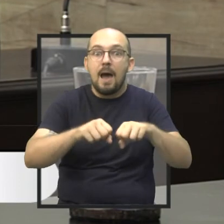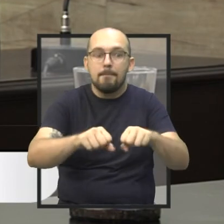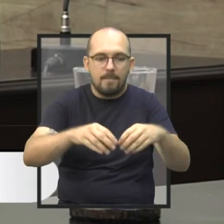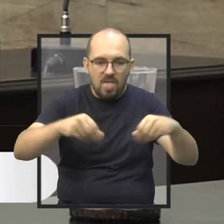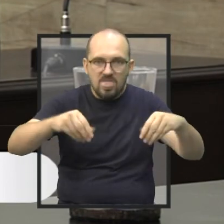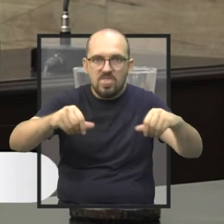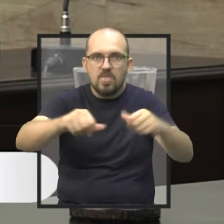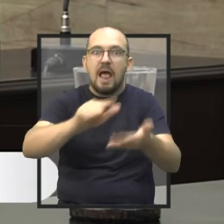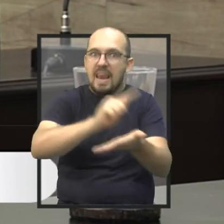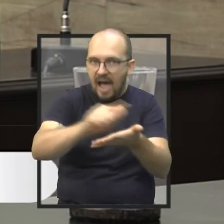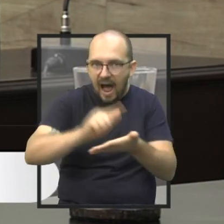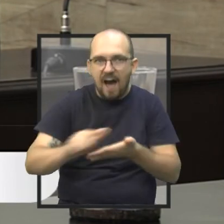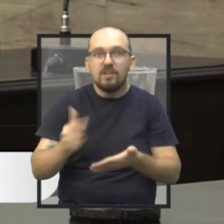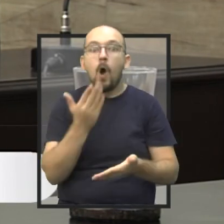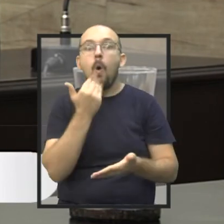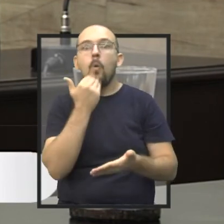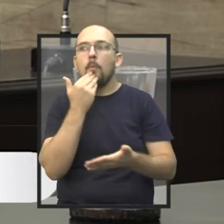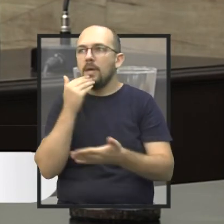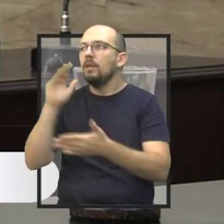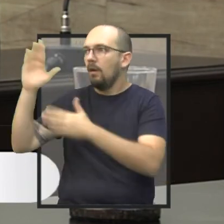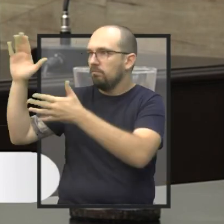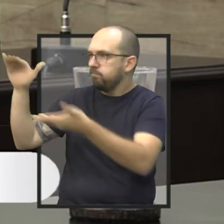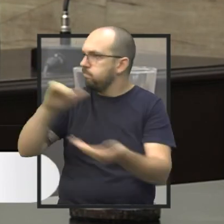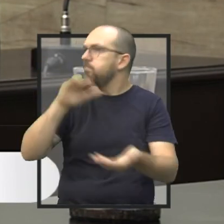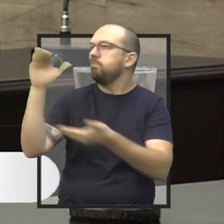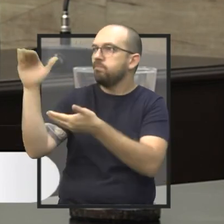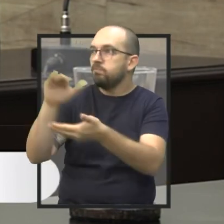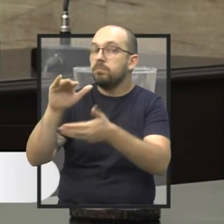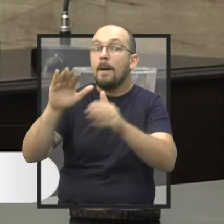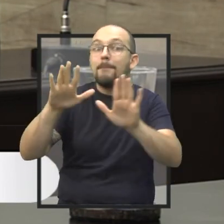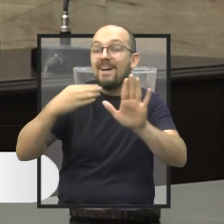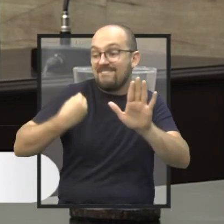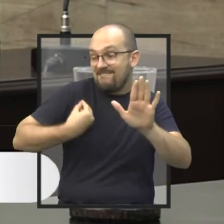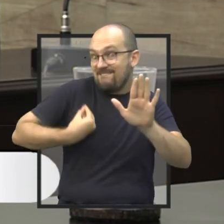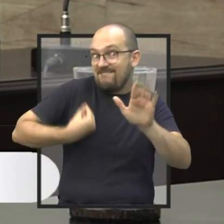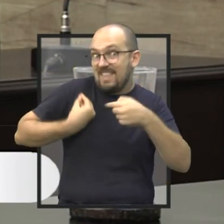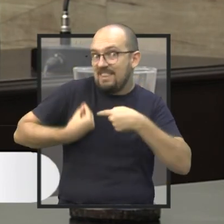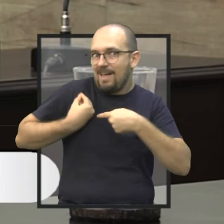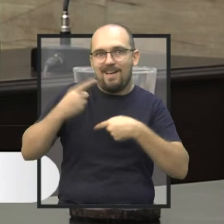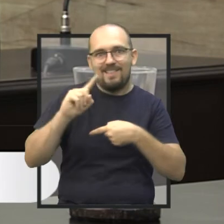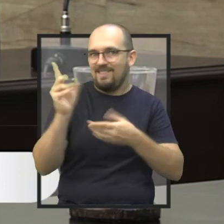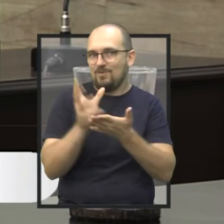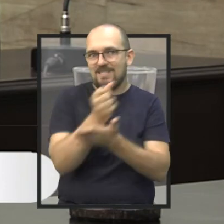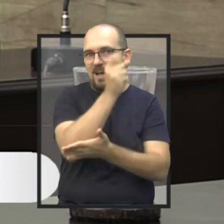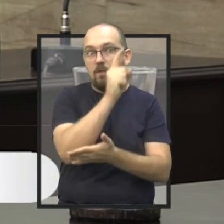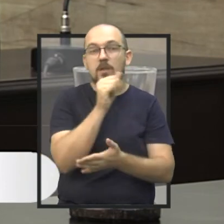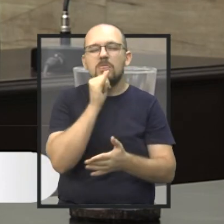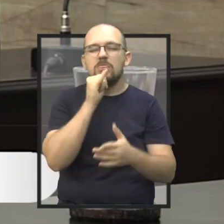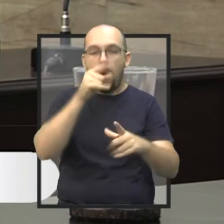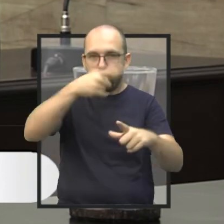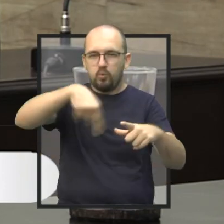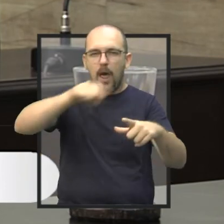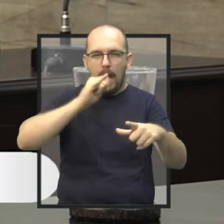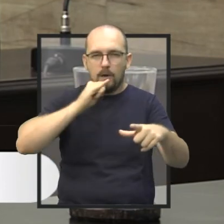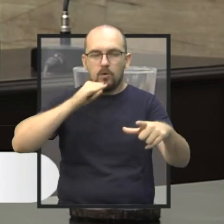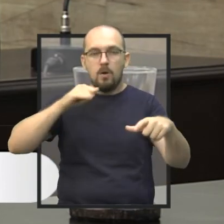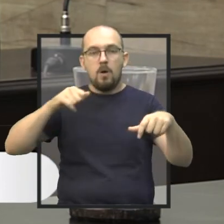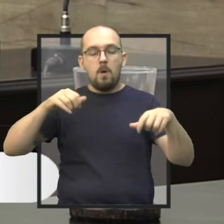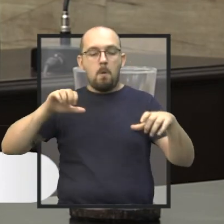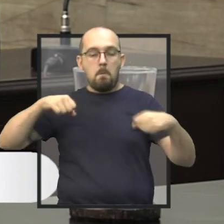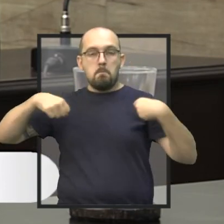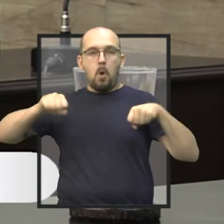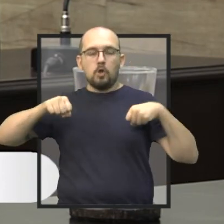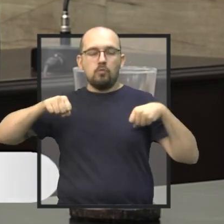arruma, agora vidas a gente não recupera. Se um buraco desse se abre, uma moto é engolida por conta